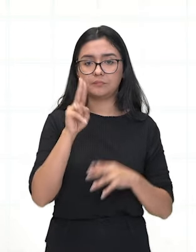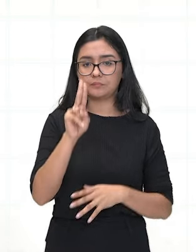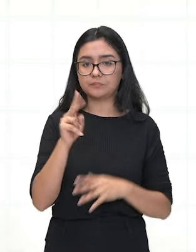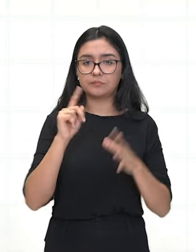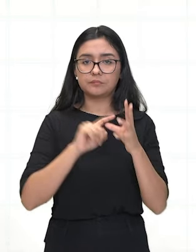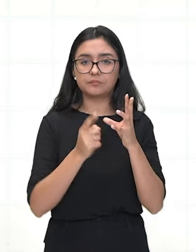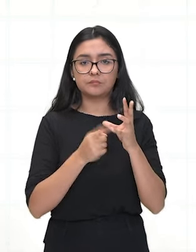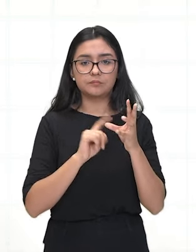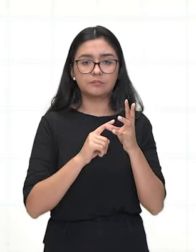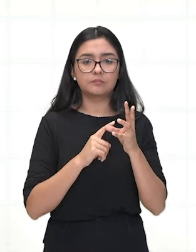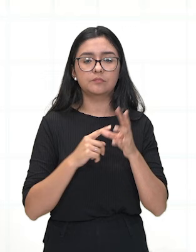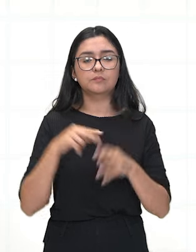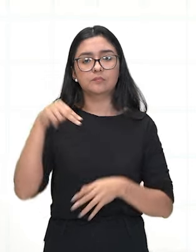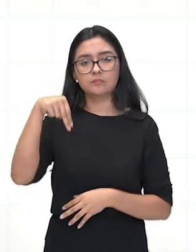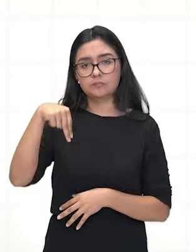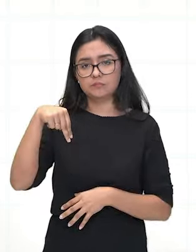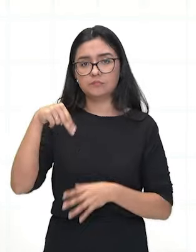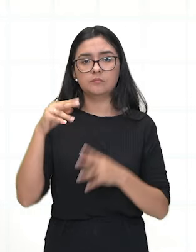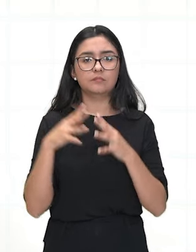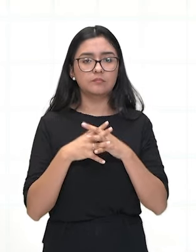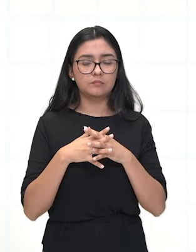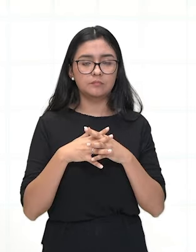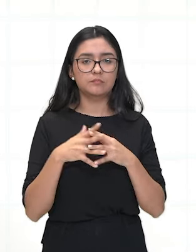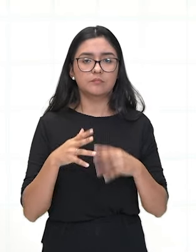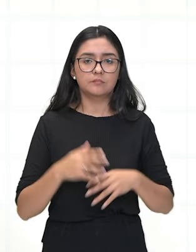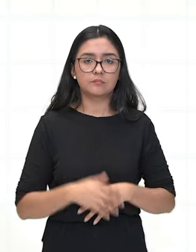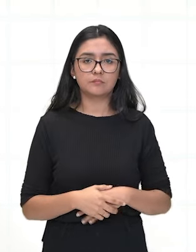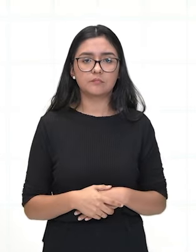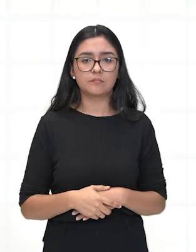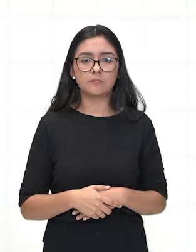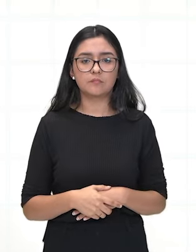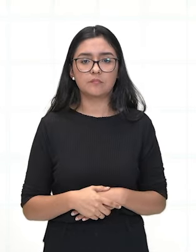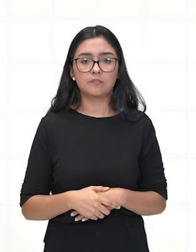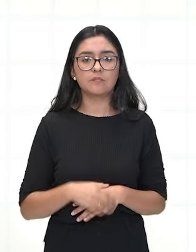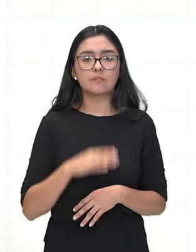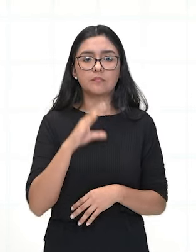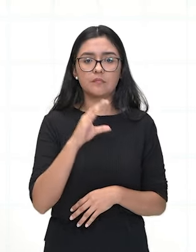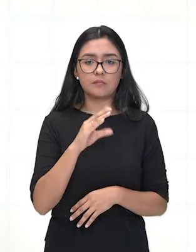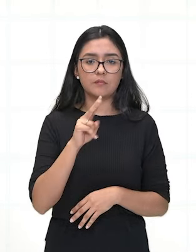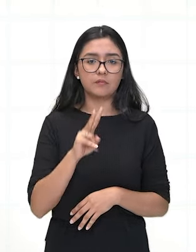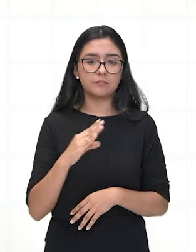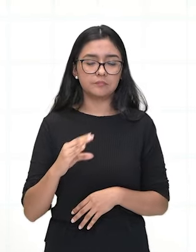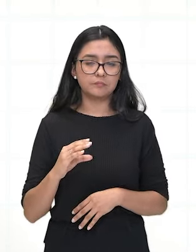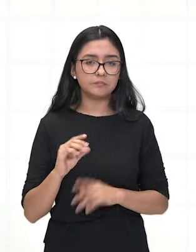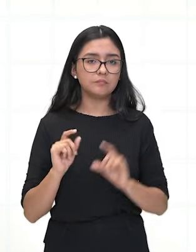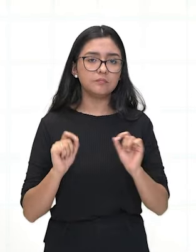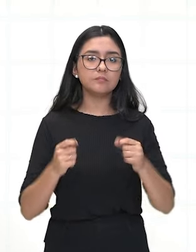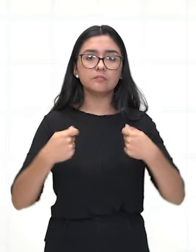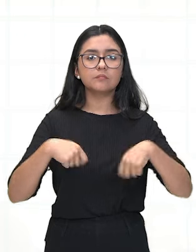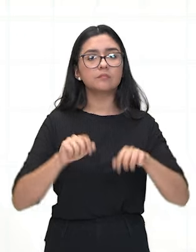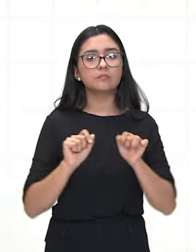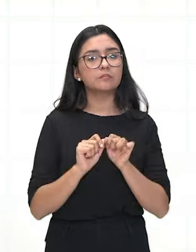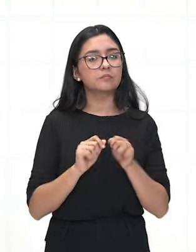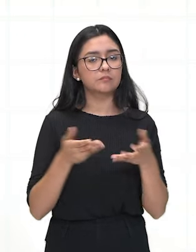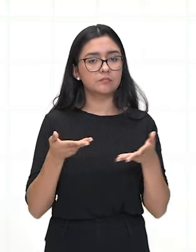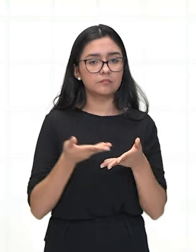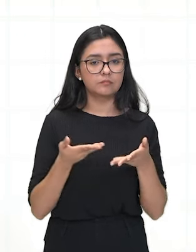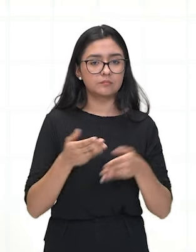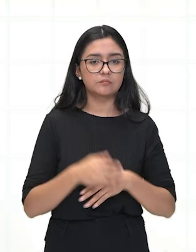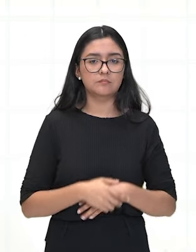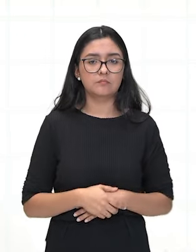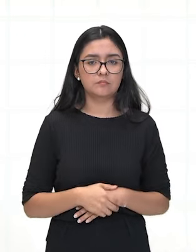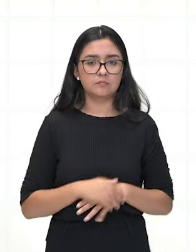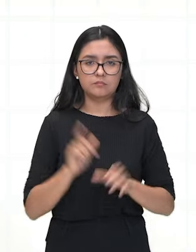vogal e o n consoante CVC e aí que que eu preciso fazer coloco só o